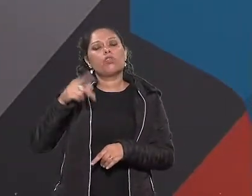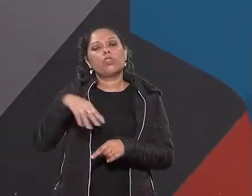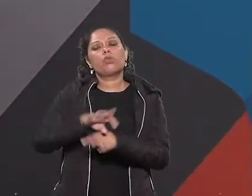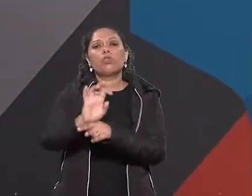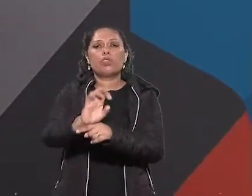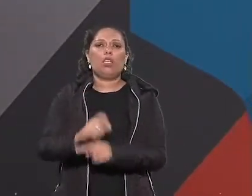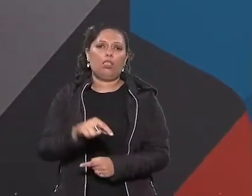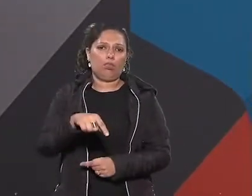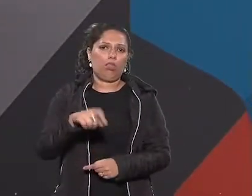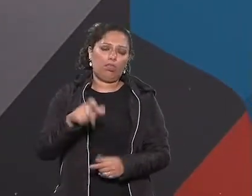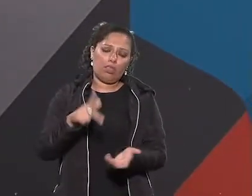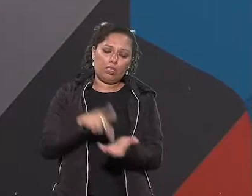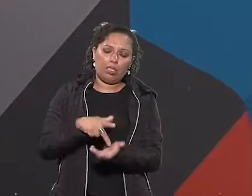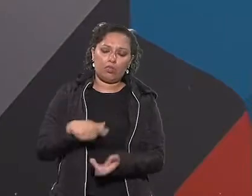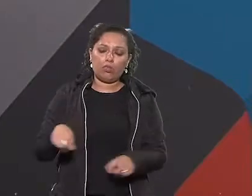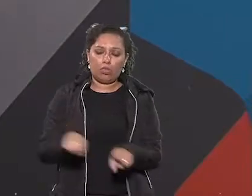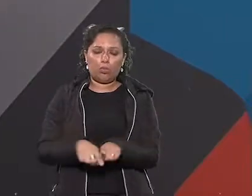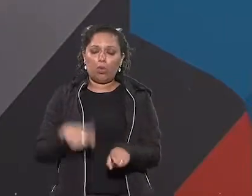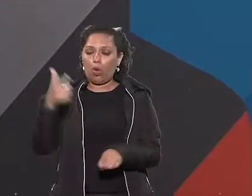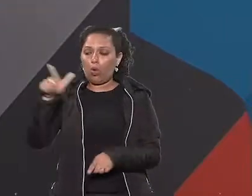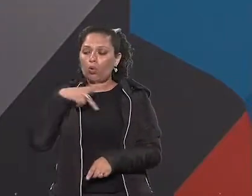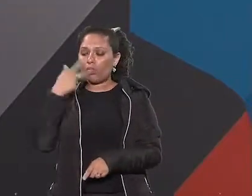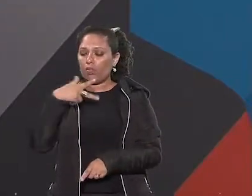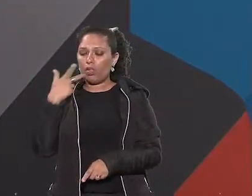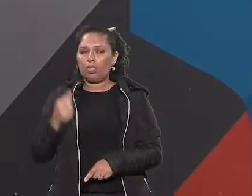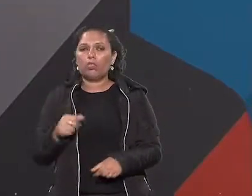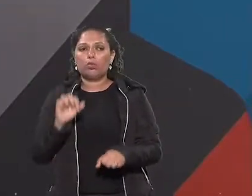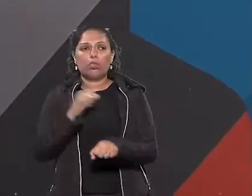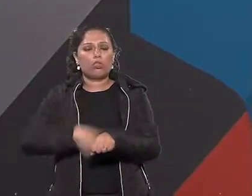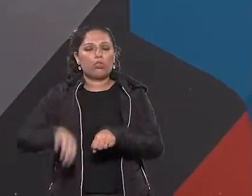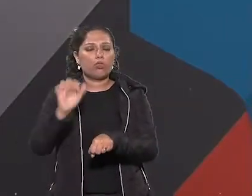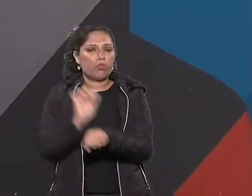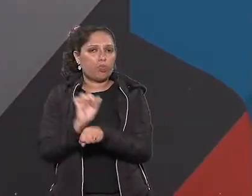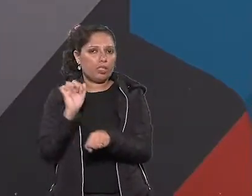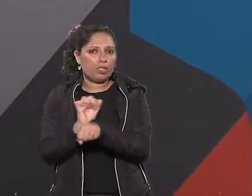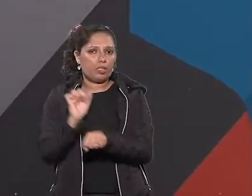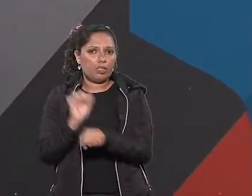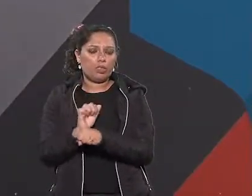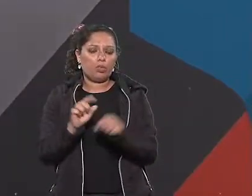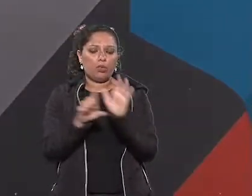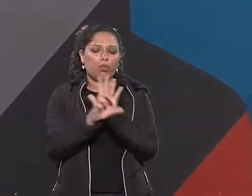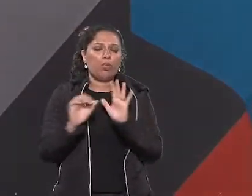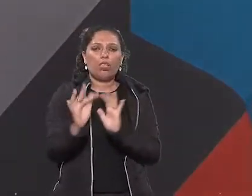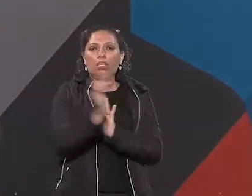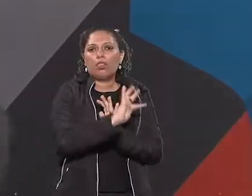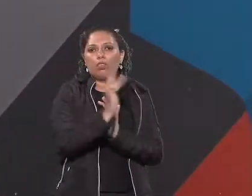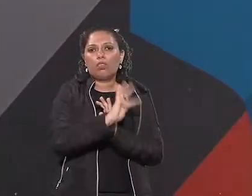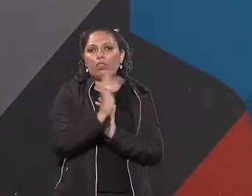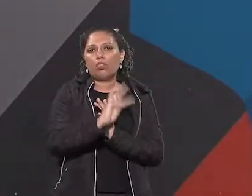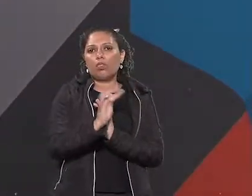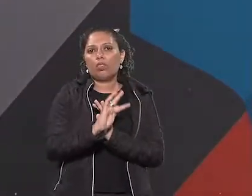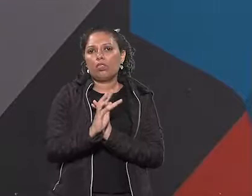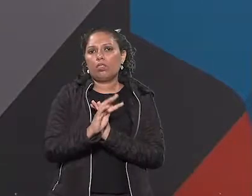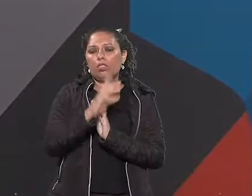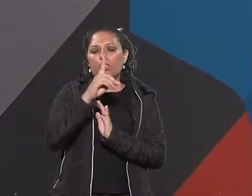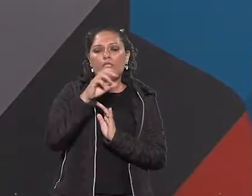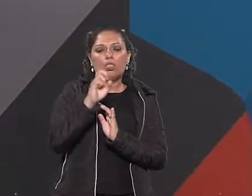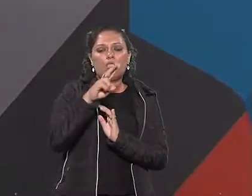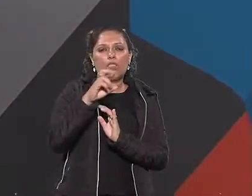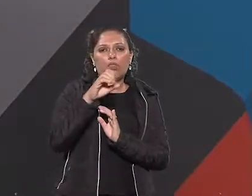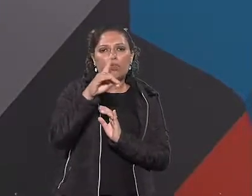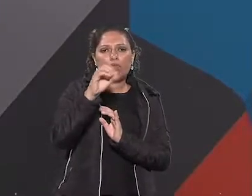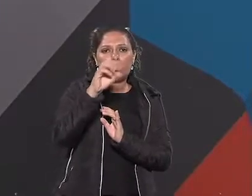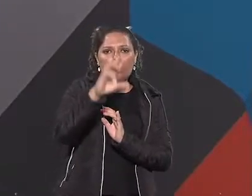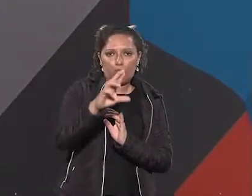tem uma outra questão, que até agora não foi regulamentada. A gente está aguardando a sair uma lei federal, é do devedor quanto mais. Tem